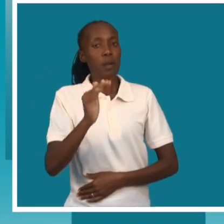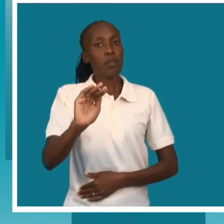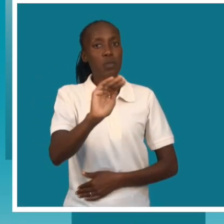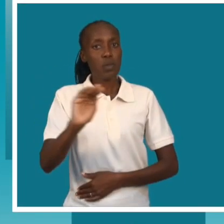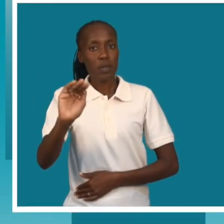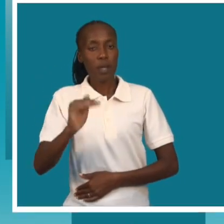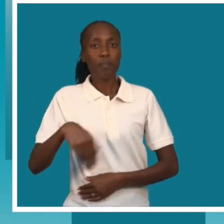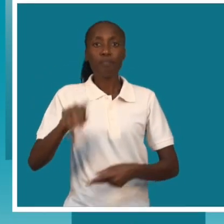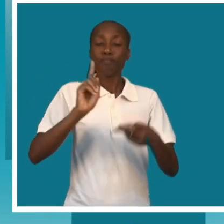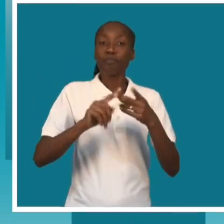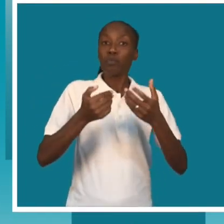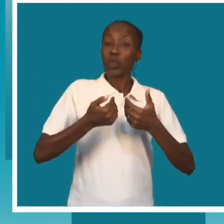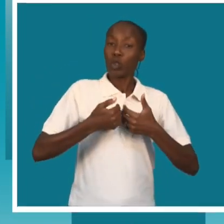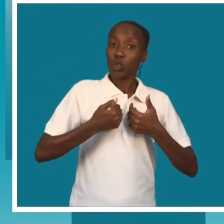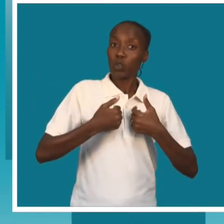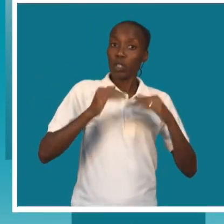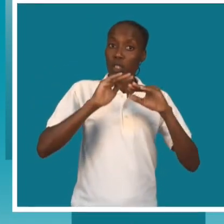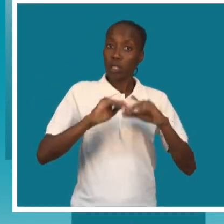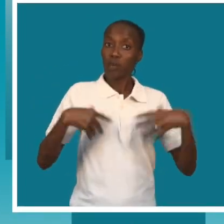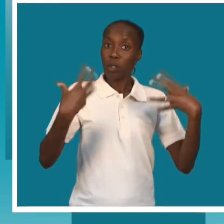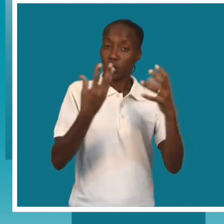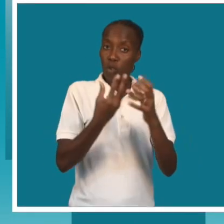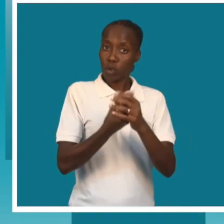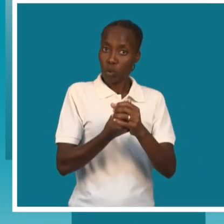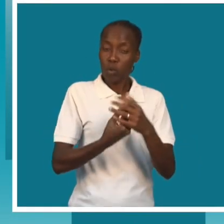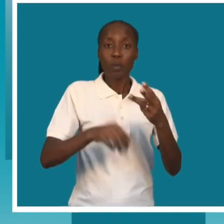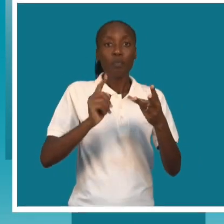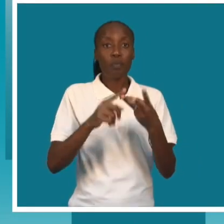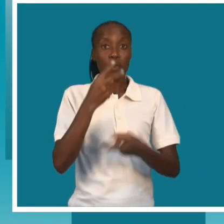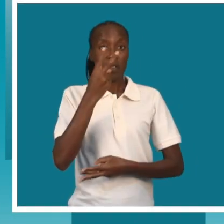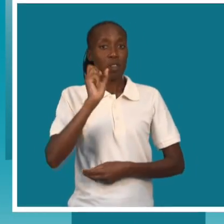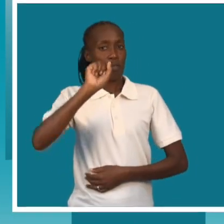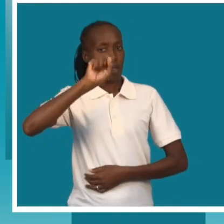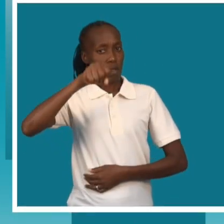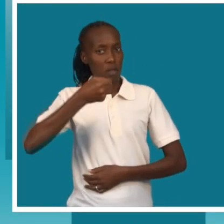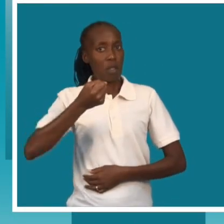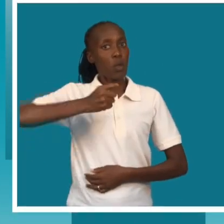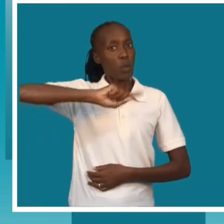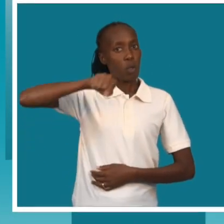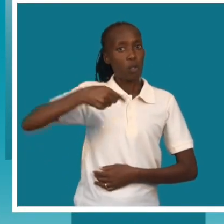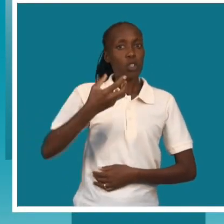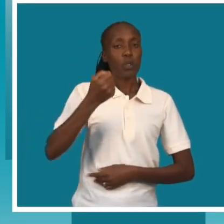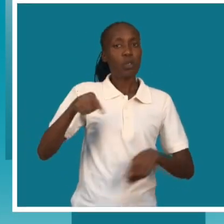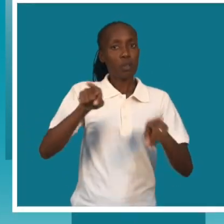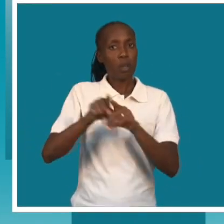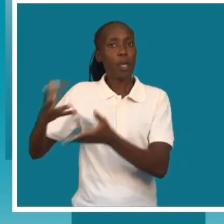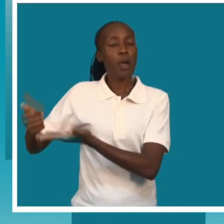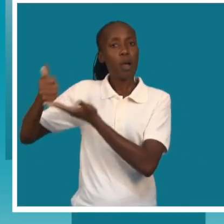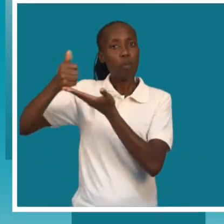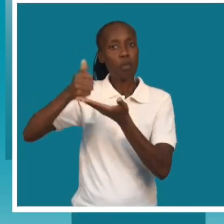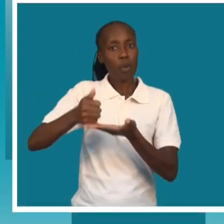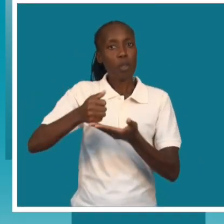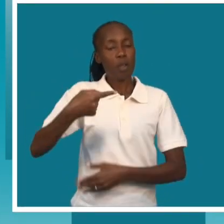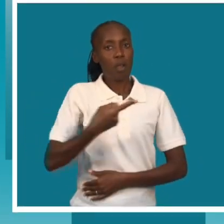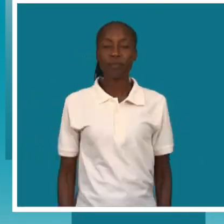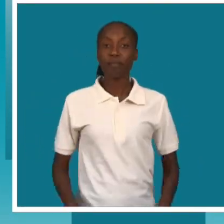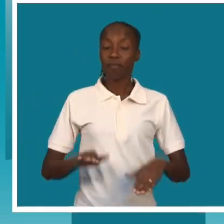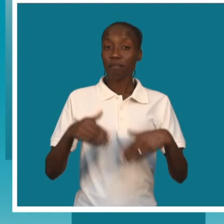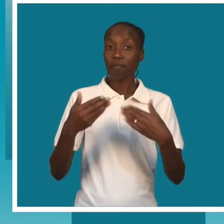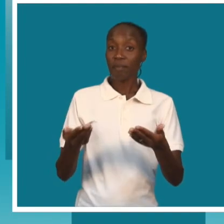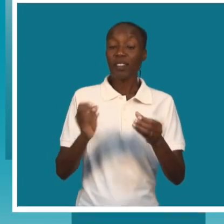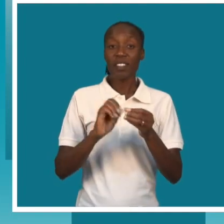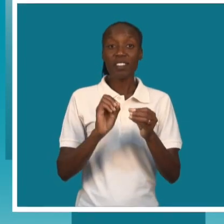juventude também que estará lá para verificar que sim, que nós também temos que apoiar estas iniciativas.